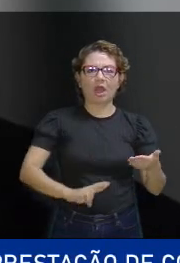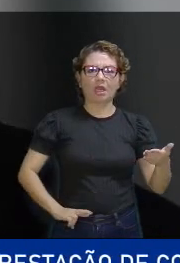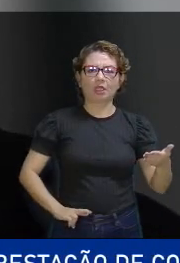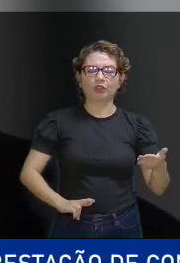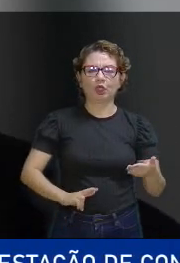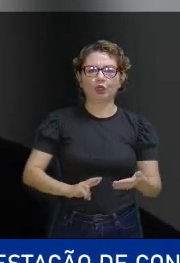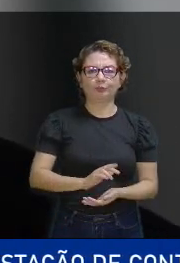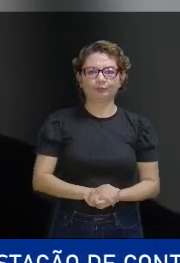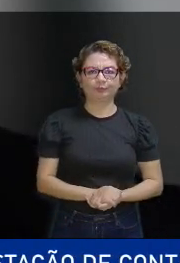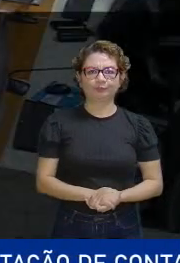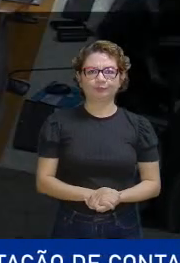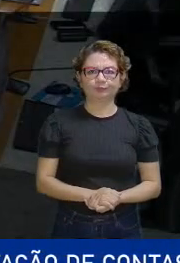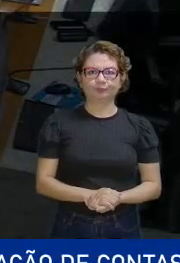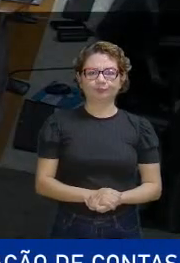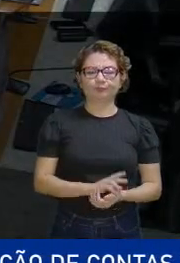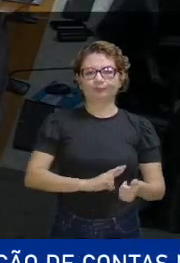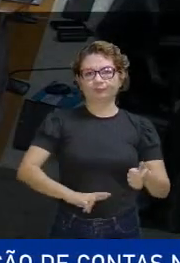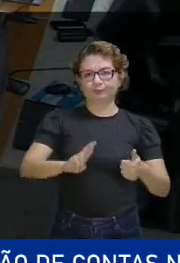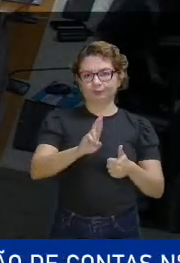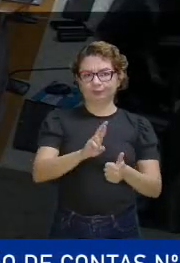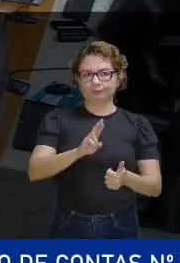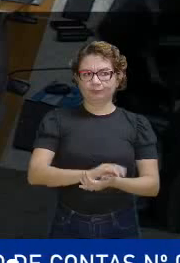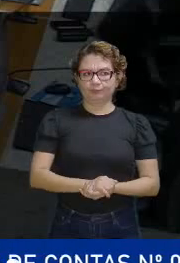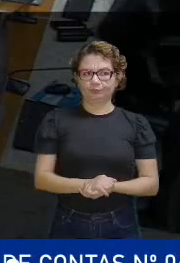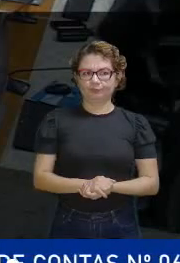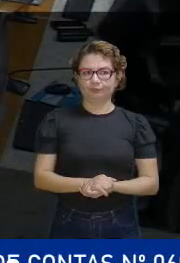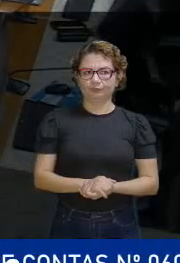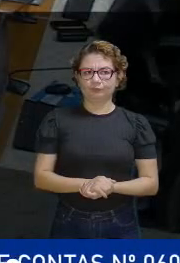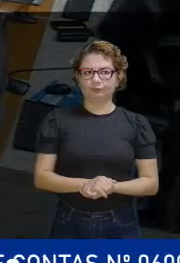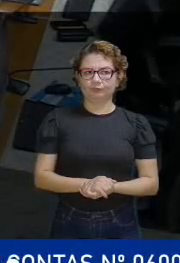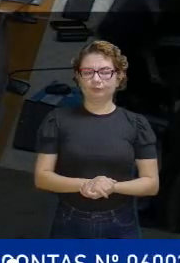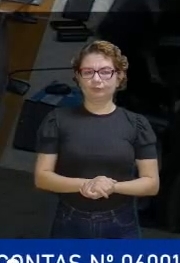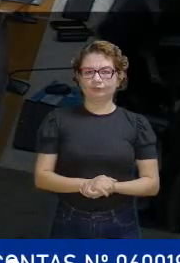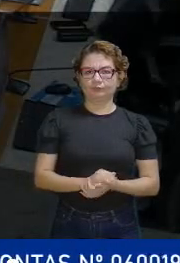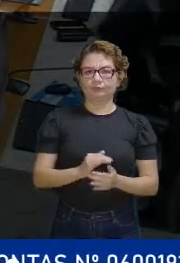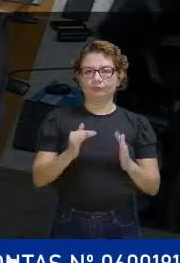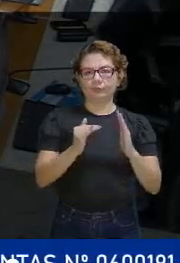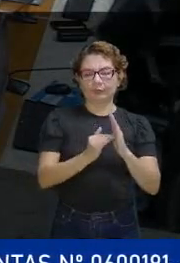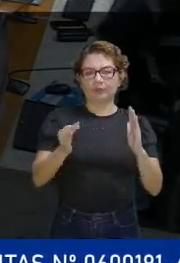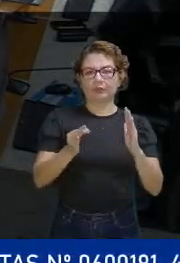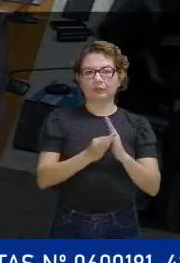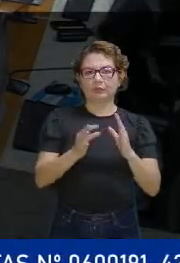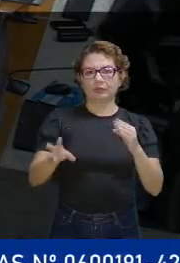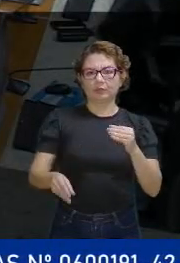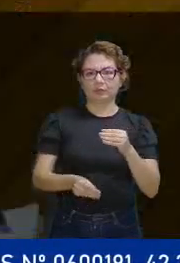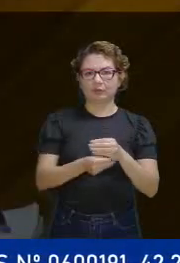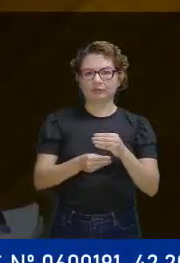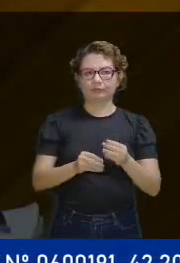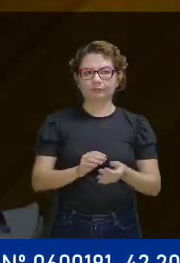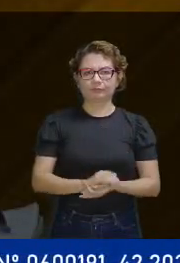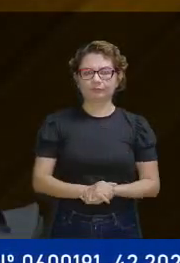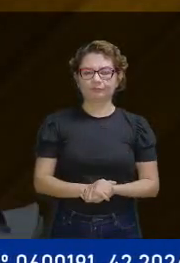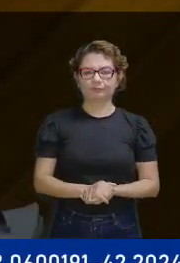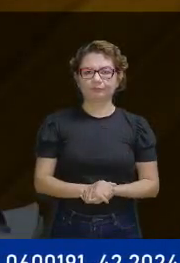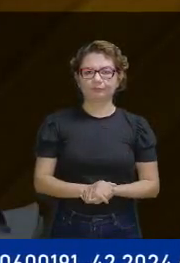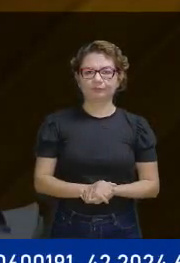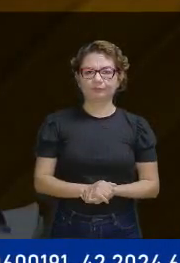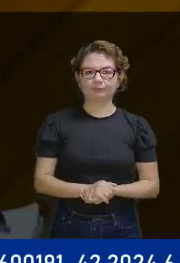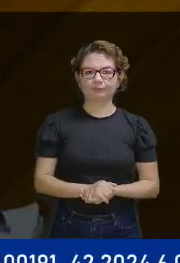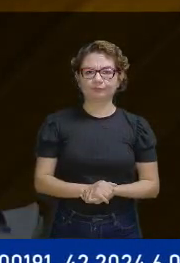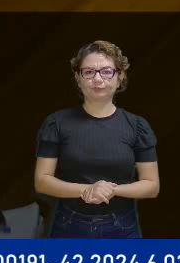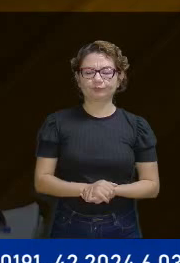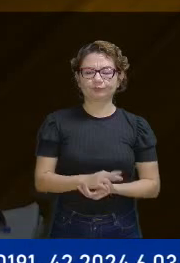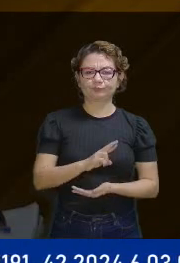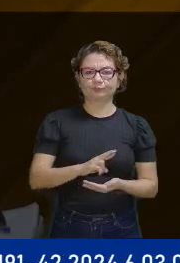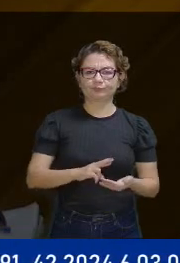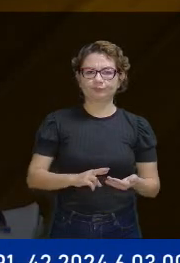senhor presidente. Senhora Procuradora. Imagem ampliada do plenário. O público reitera os termos do parecer no sentido de retorno dos autos.